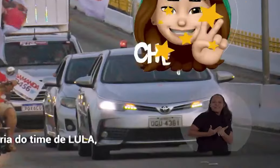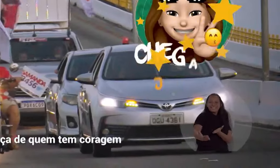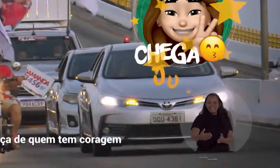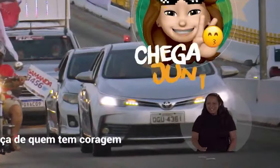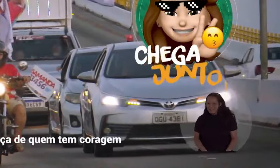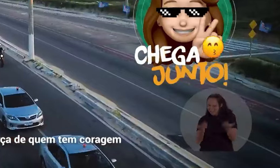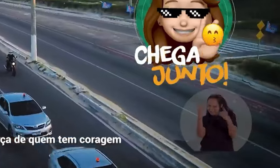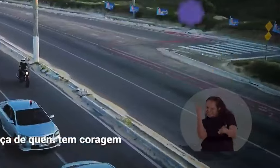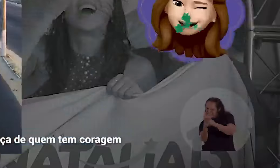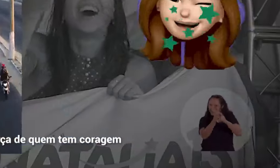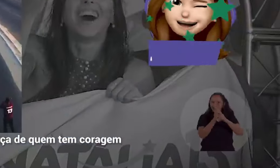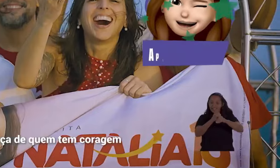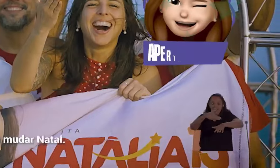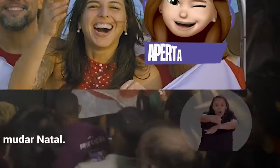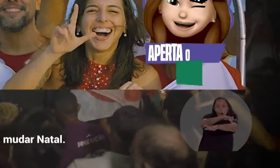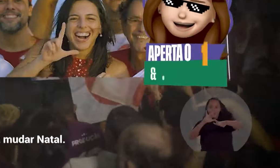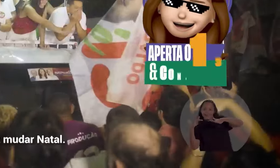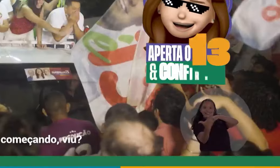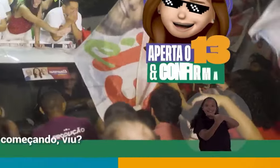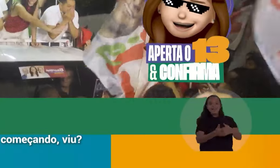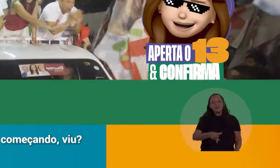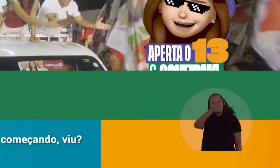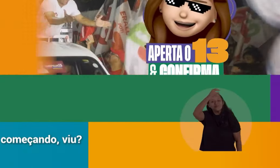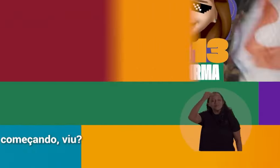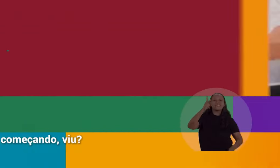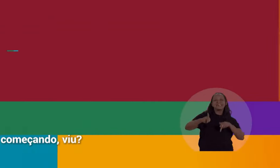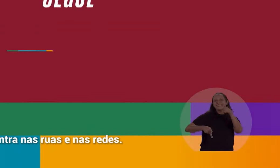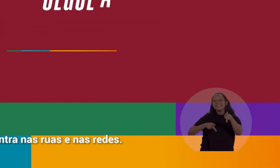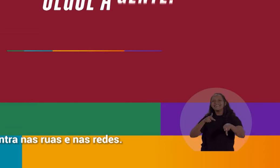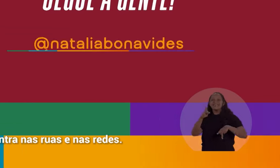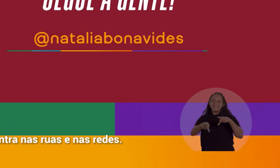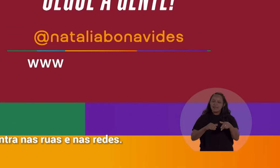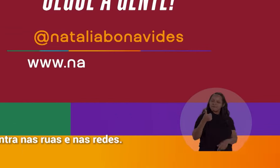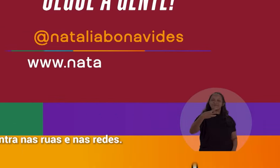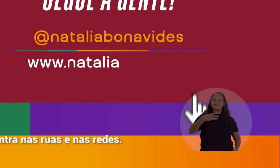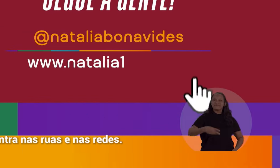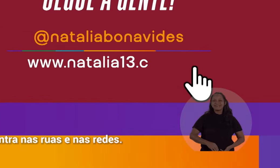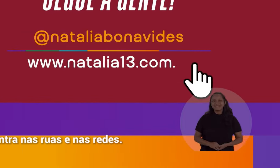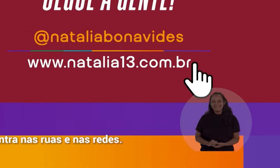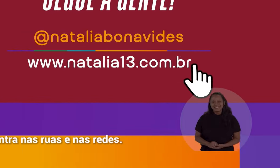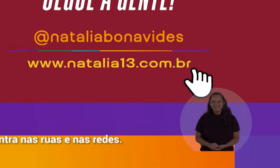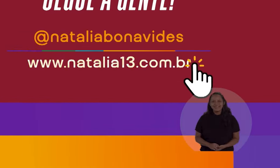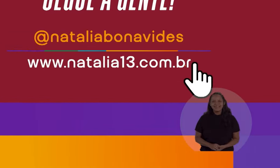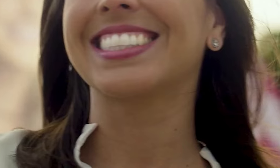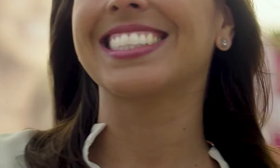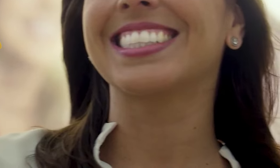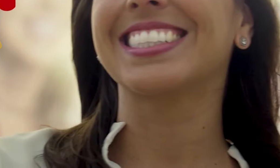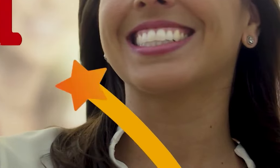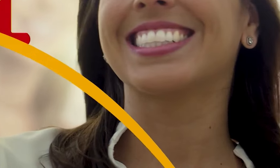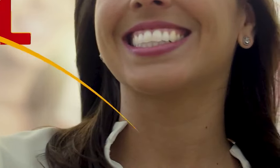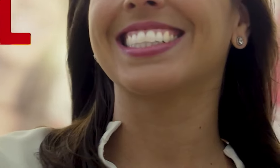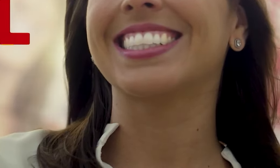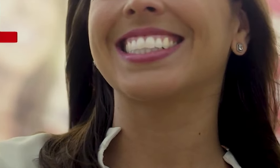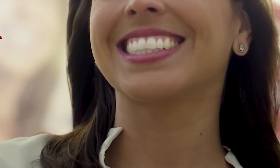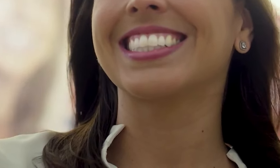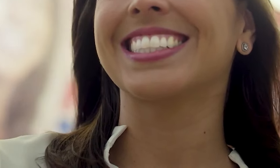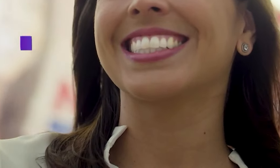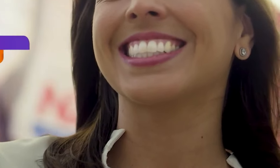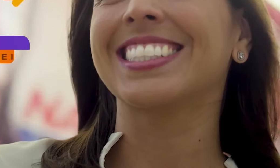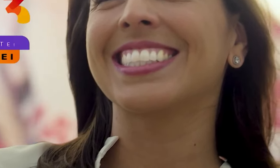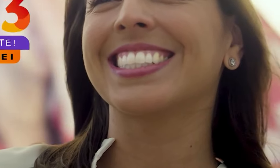time de Lula, mostrando a força de quem tem coragem para mudar Natal. Tá só começando, viu? A gente se encontra nas ruas e nas redes. É a prefeita